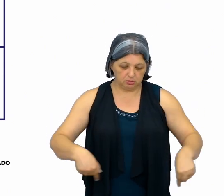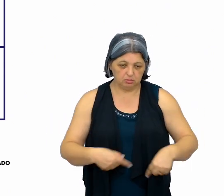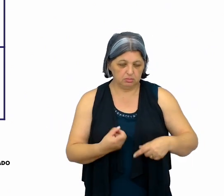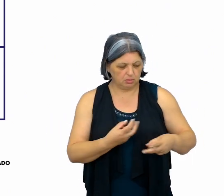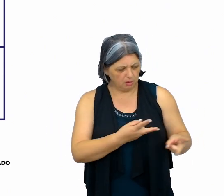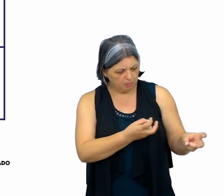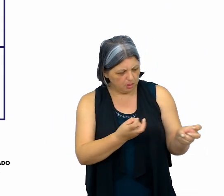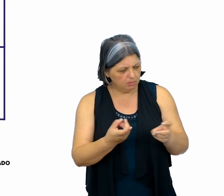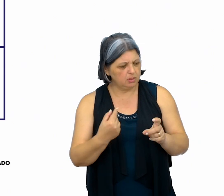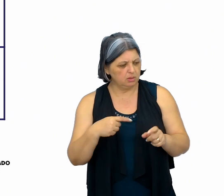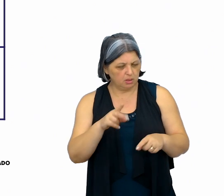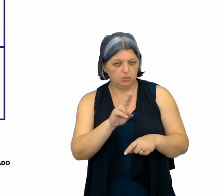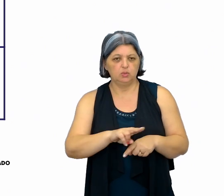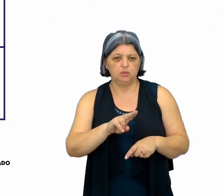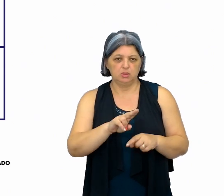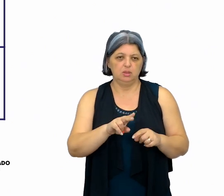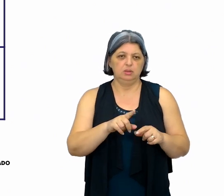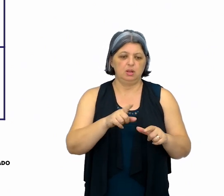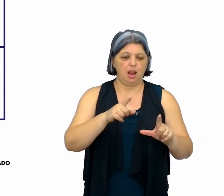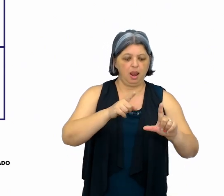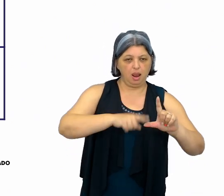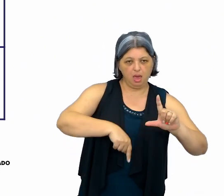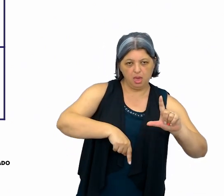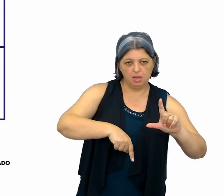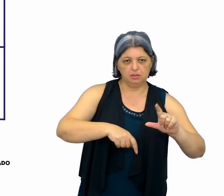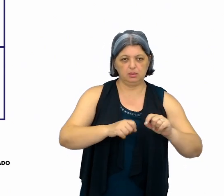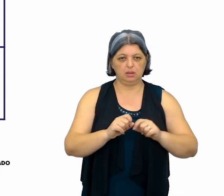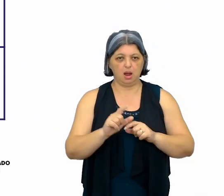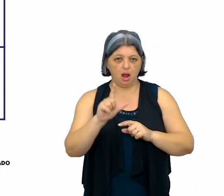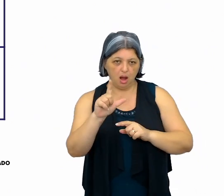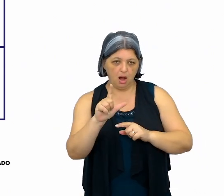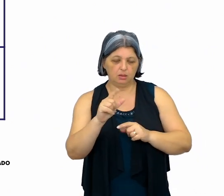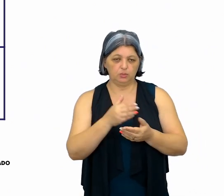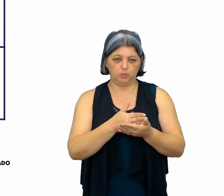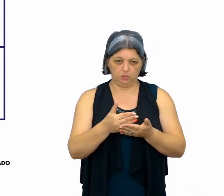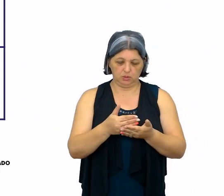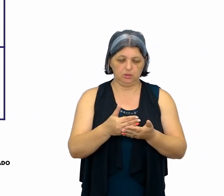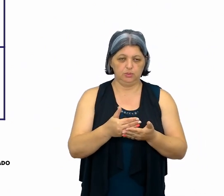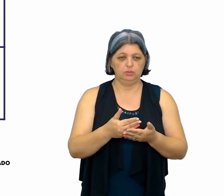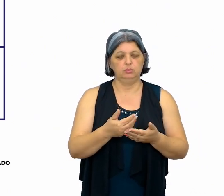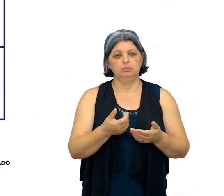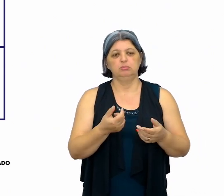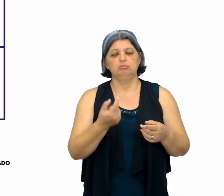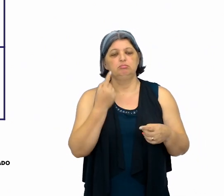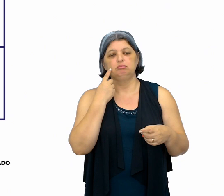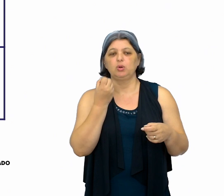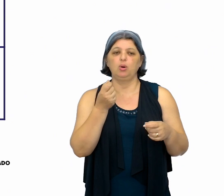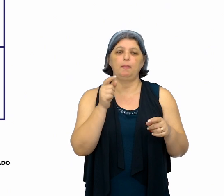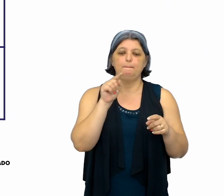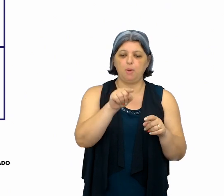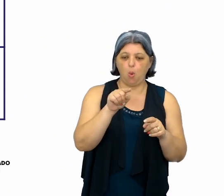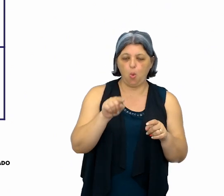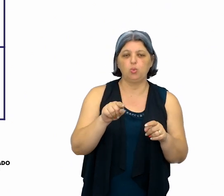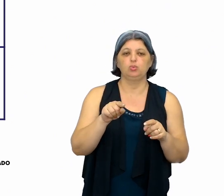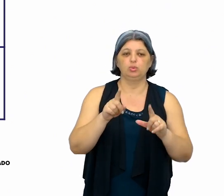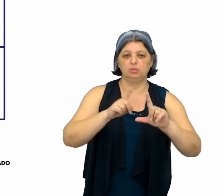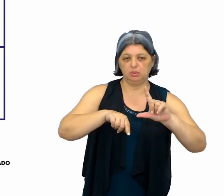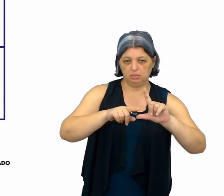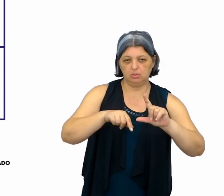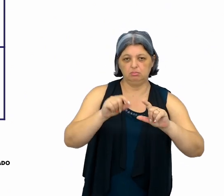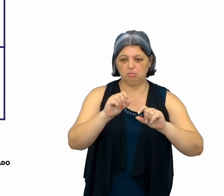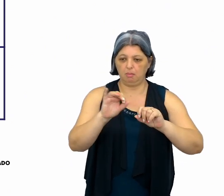eles estão empregando letras iniciais maiúsculas e se os sinais de pontuação estão adequados, além